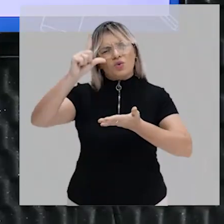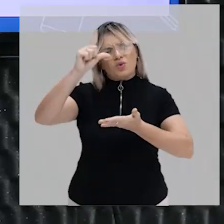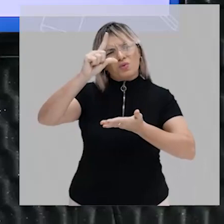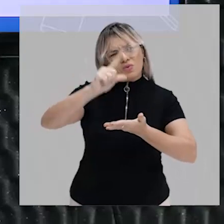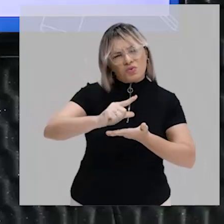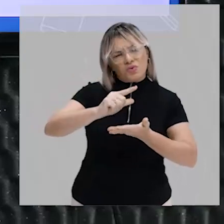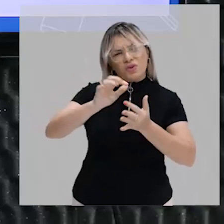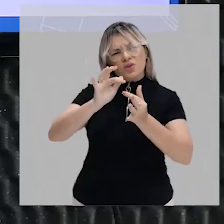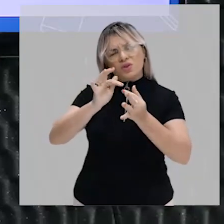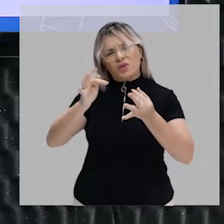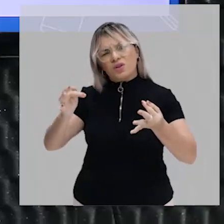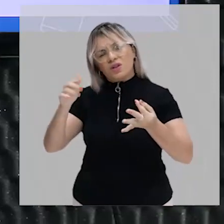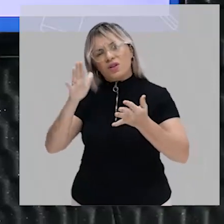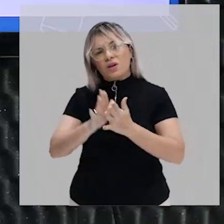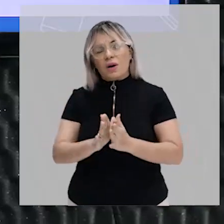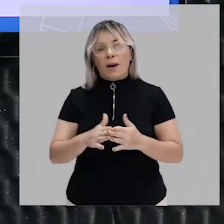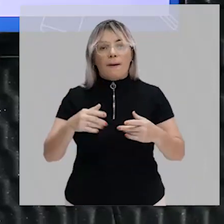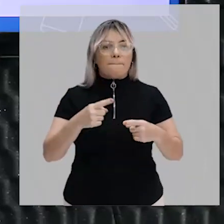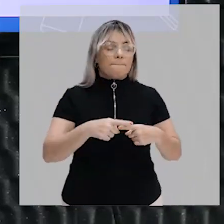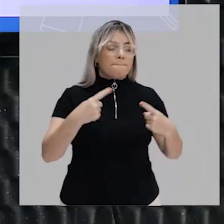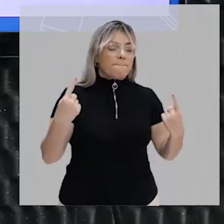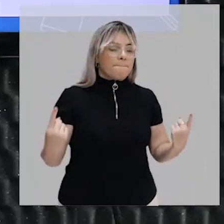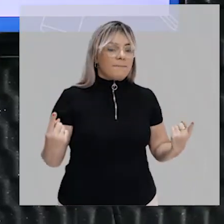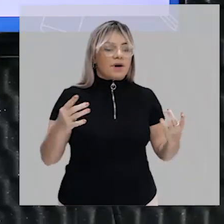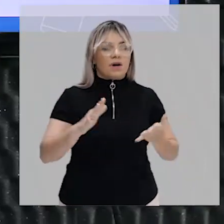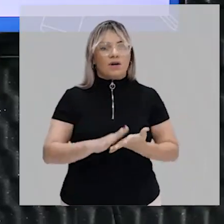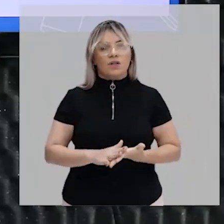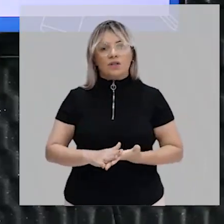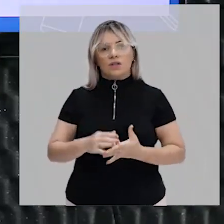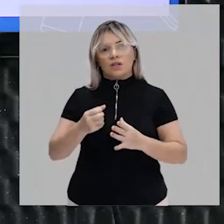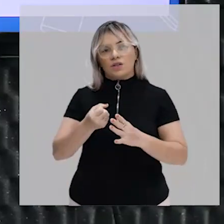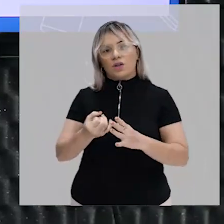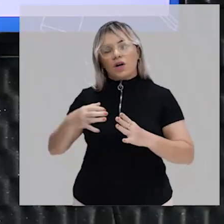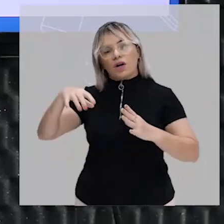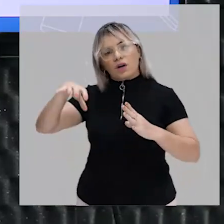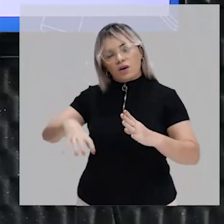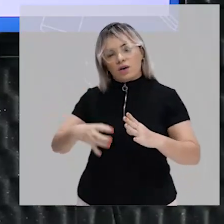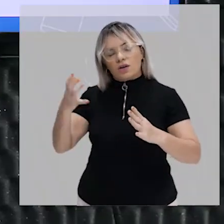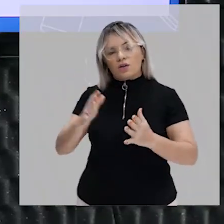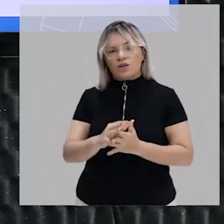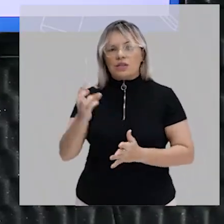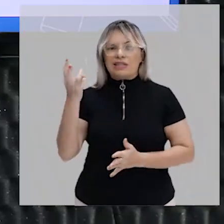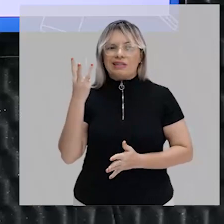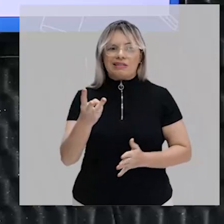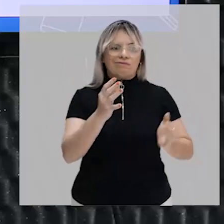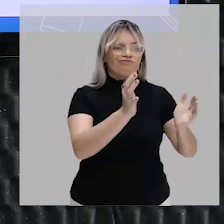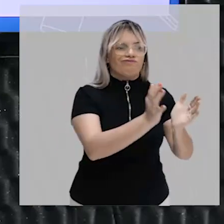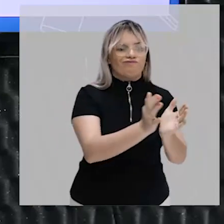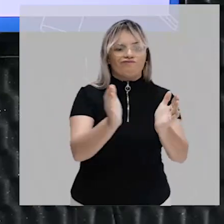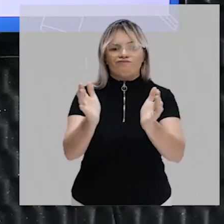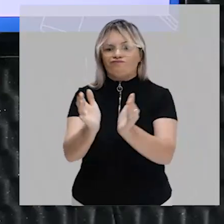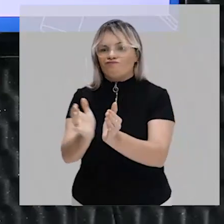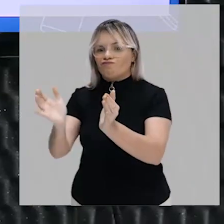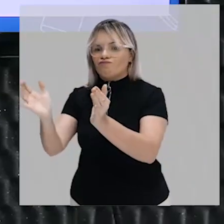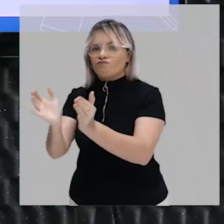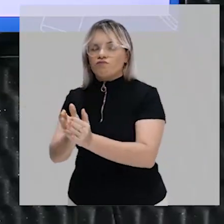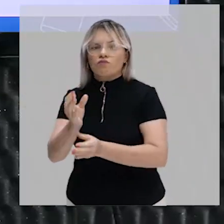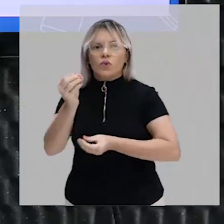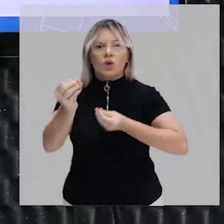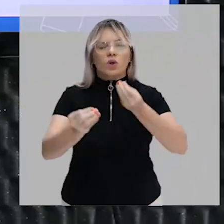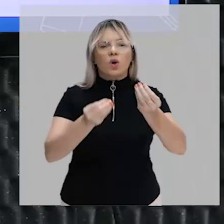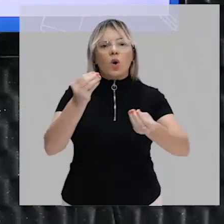bem simples. E se por acaso acontecerem de aparecerem três conjuntos? Como é que eu fico? Como é que